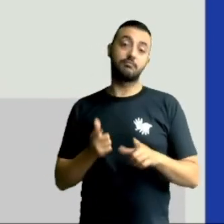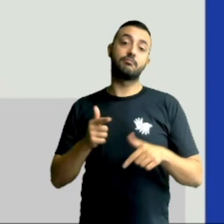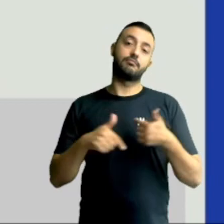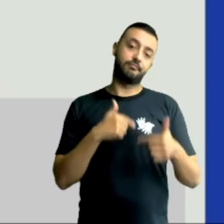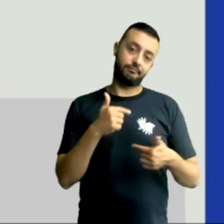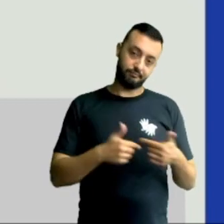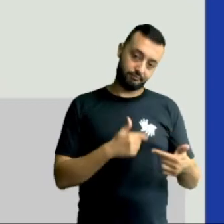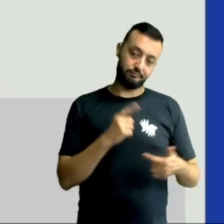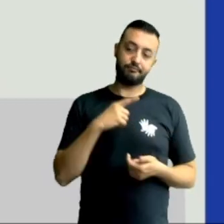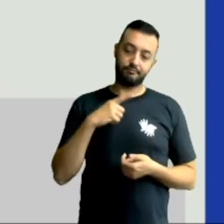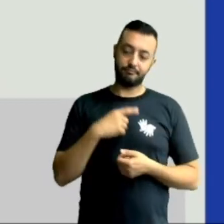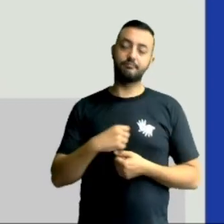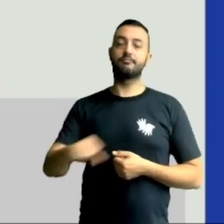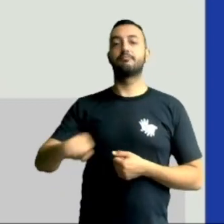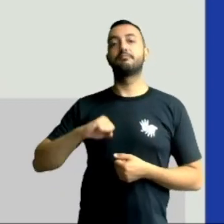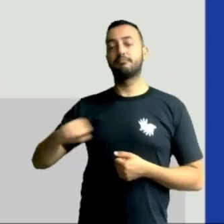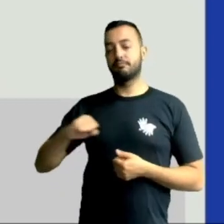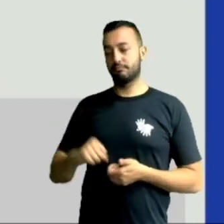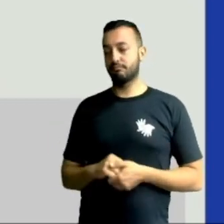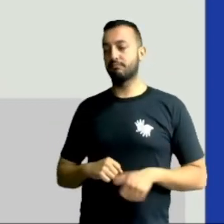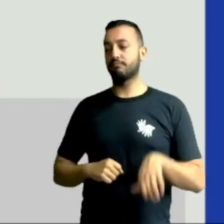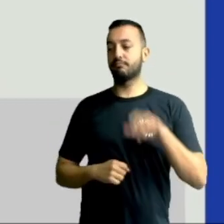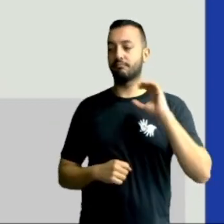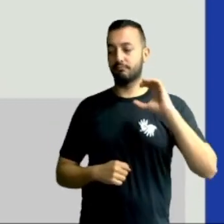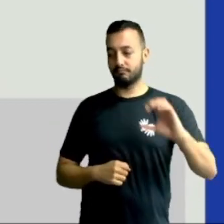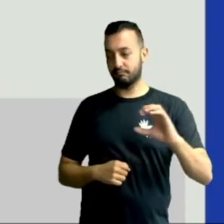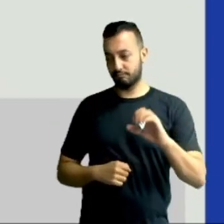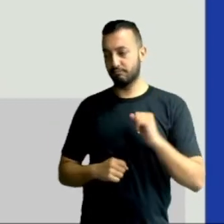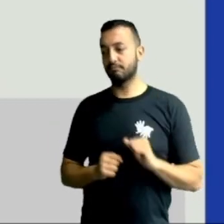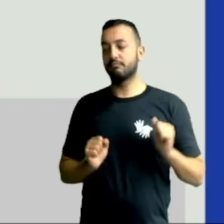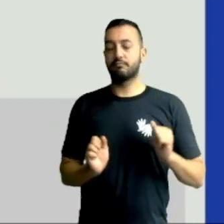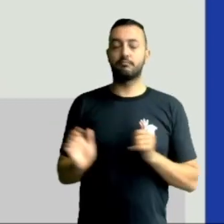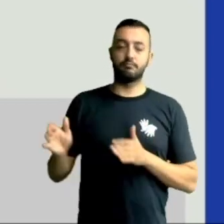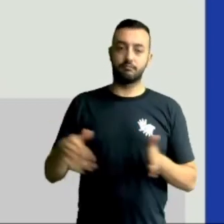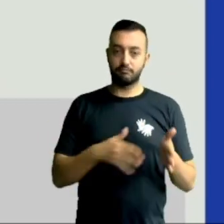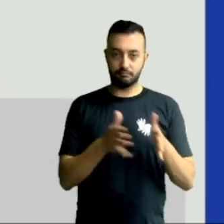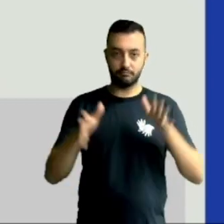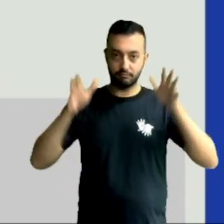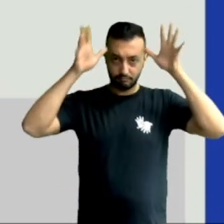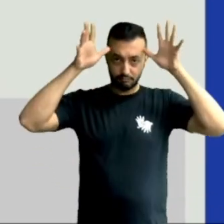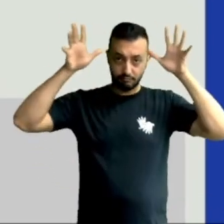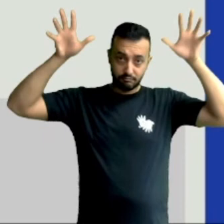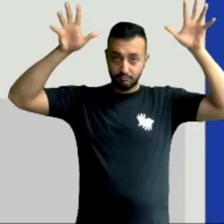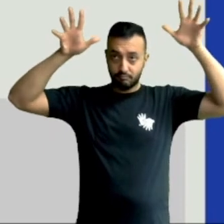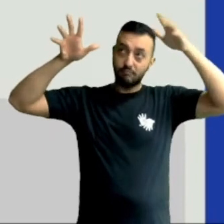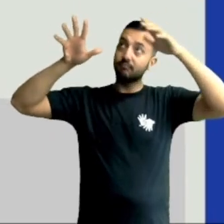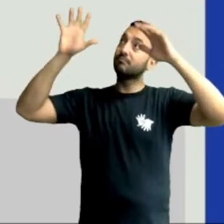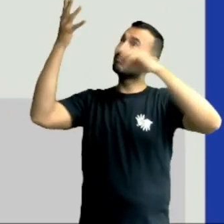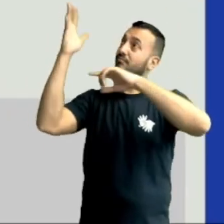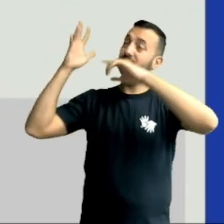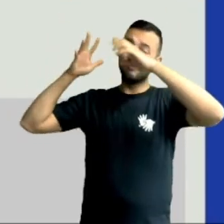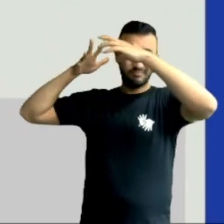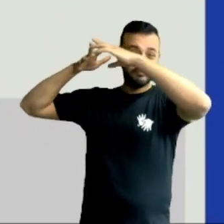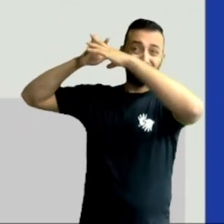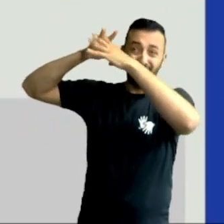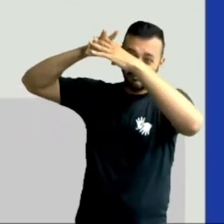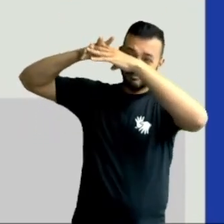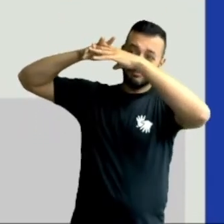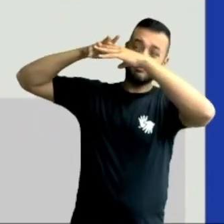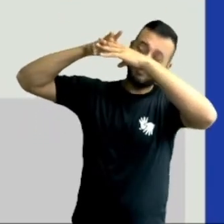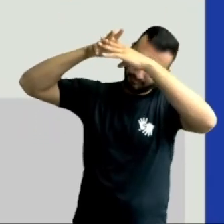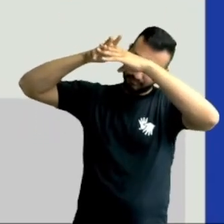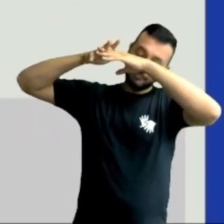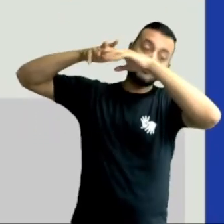ele teve, de correr. Letra C, no caminho, prendeu o chifre numa árvore e quase foi devorado